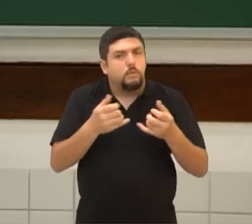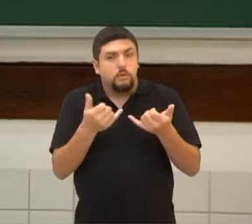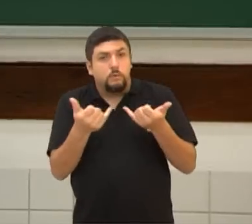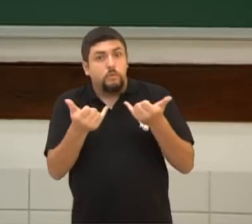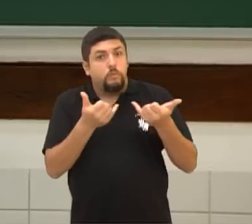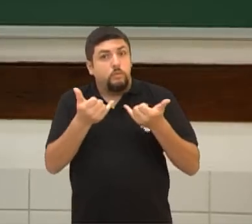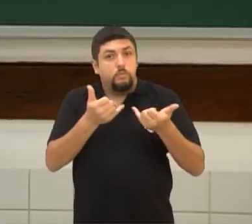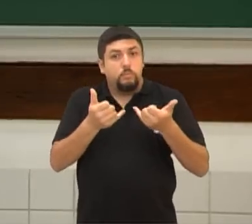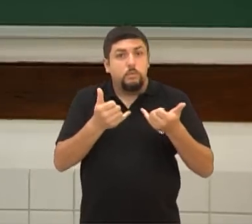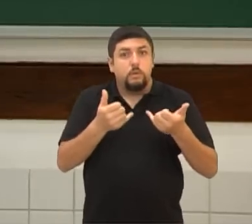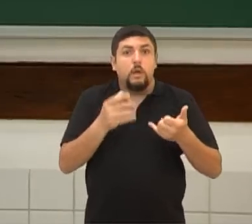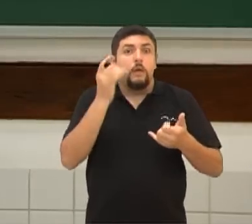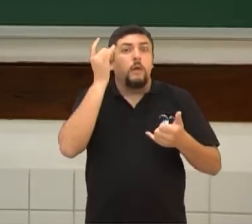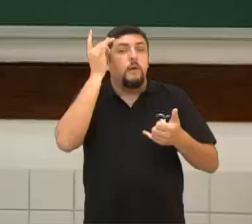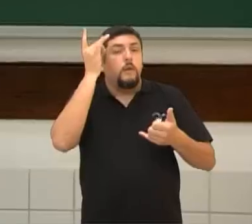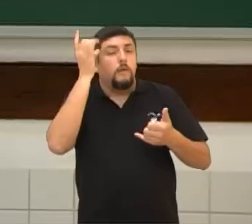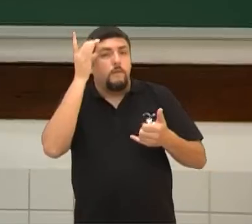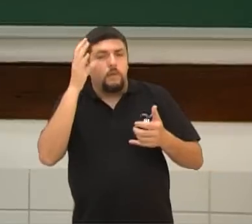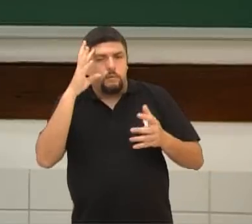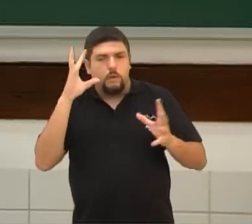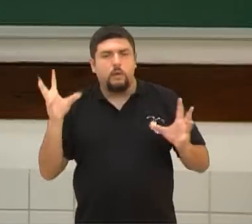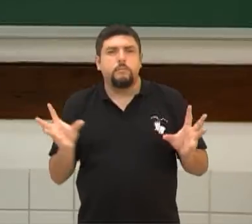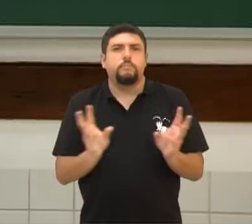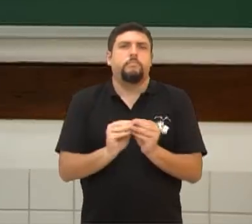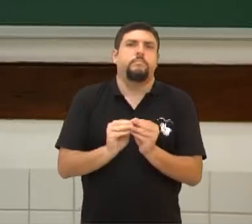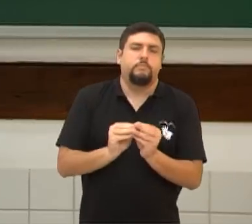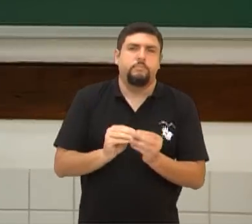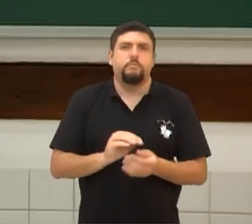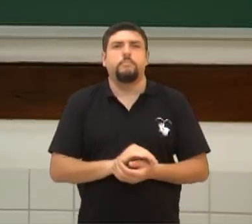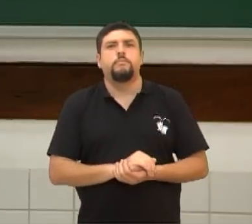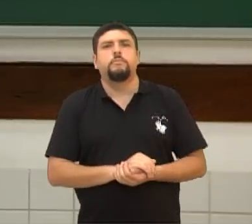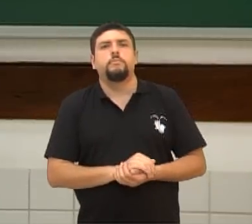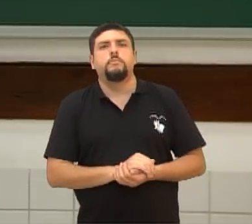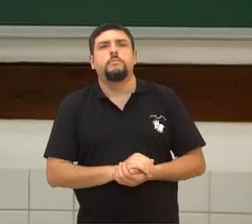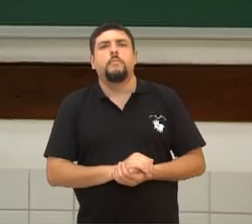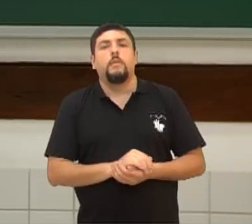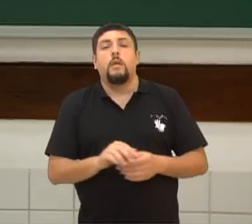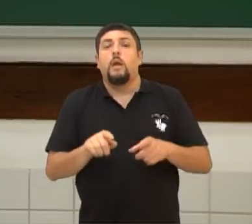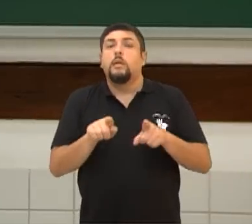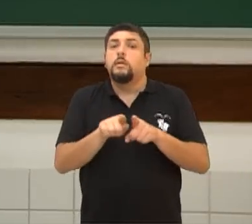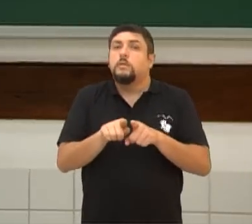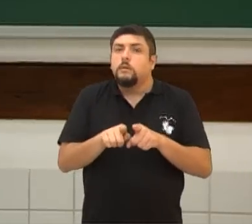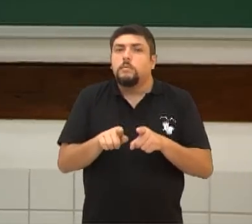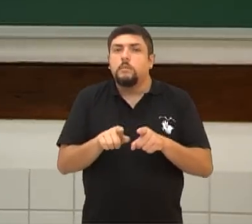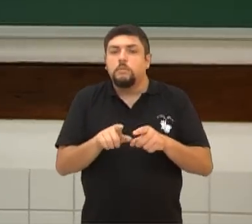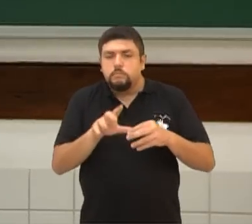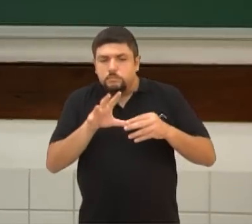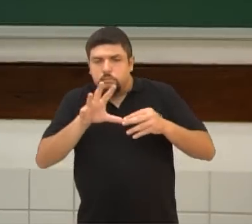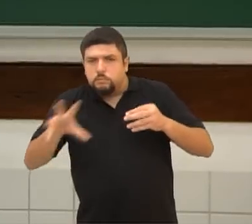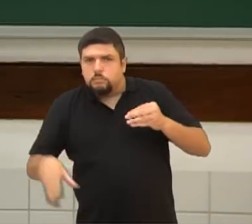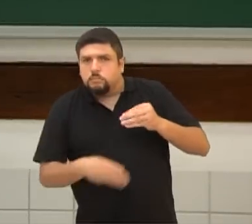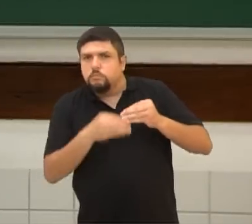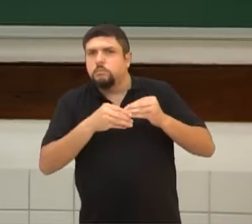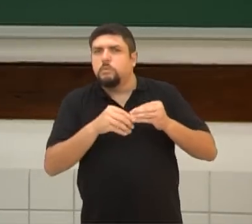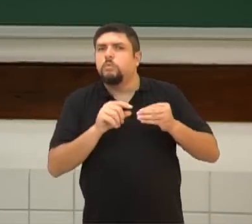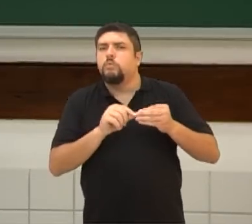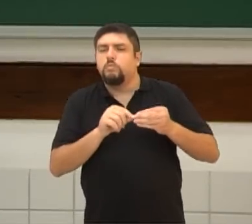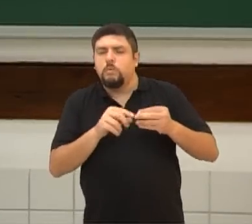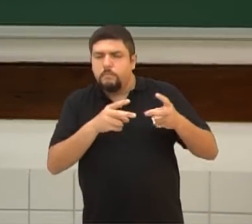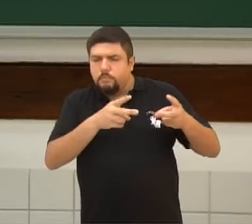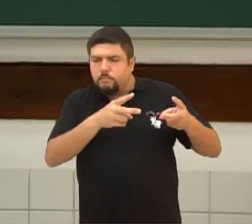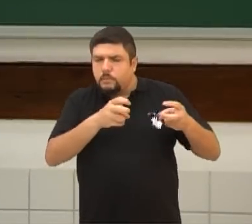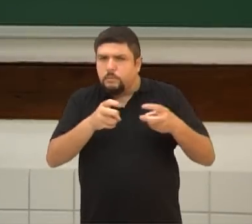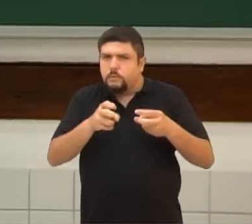que são aquelas informações que é só olhar que você consegue identificar. Inferimos informações implícitas, que